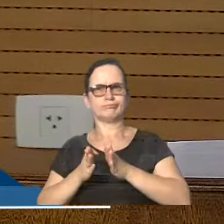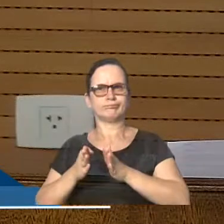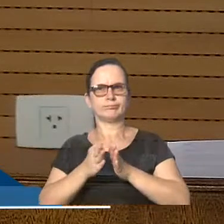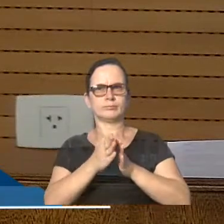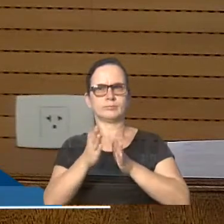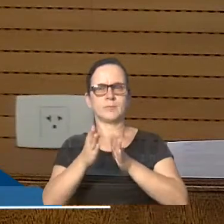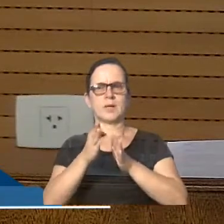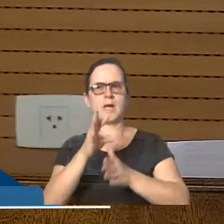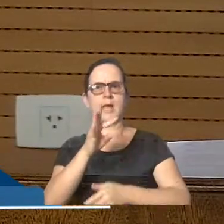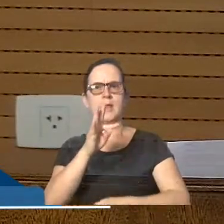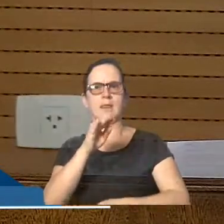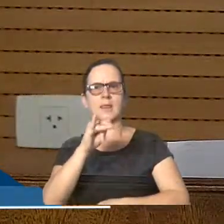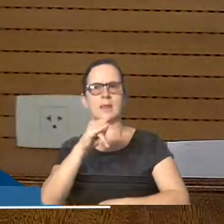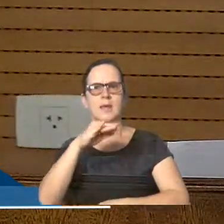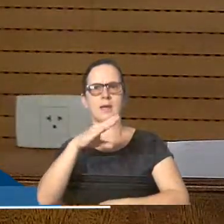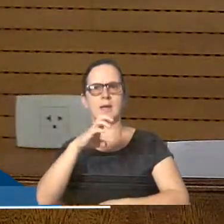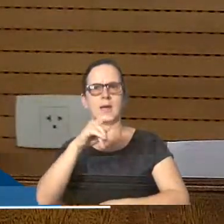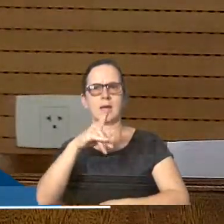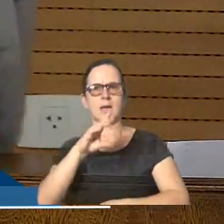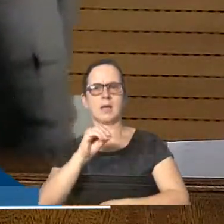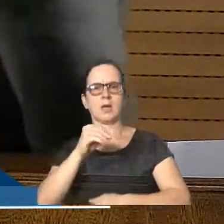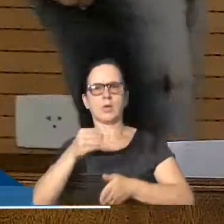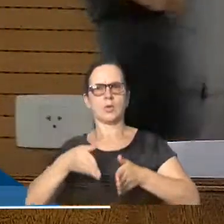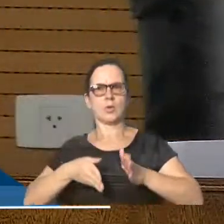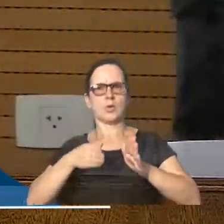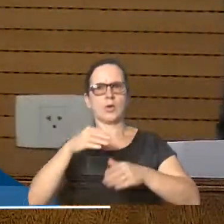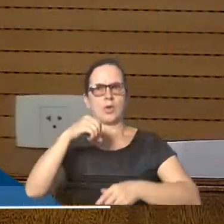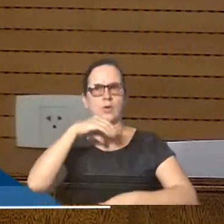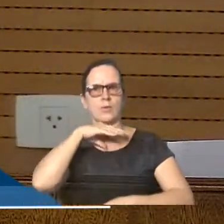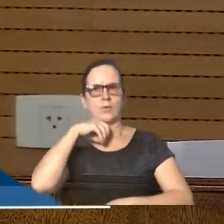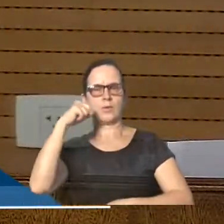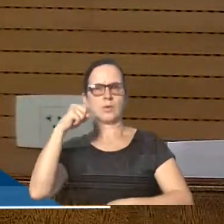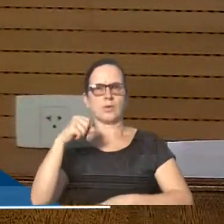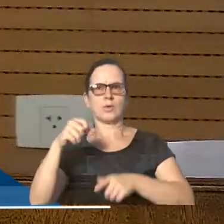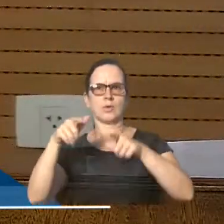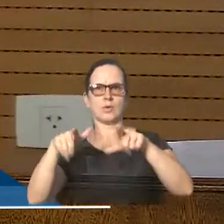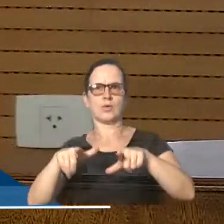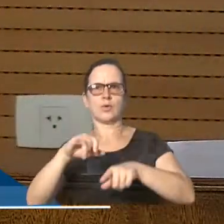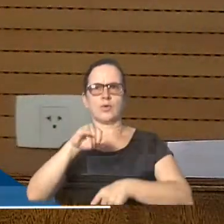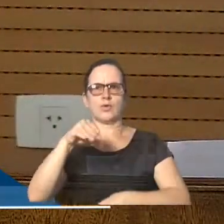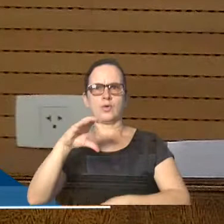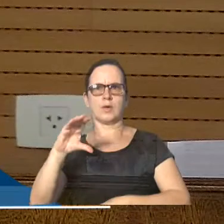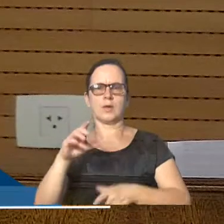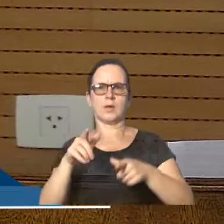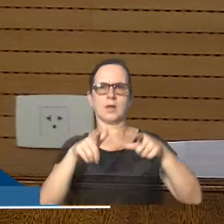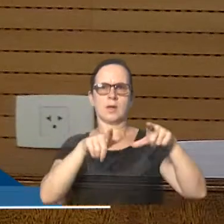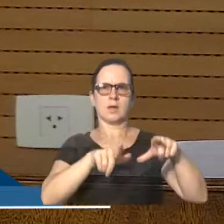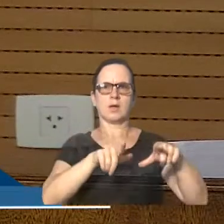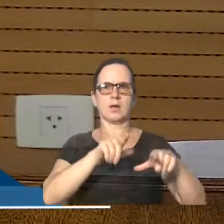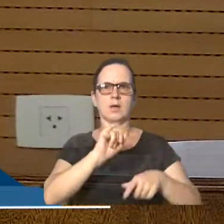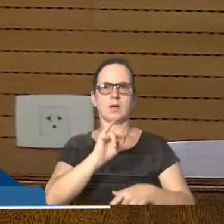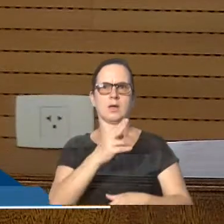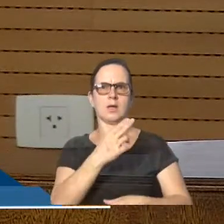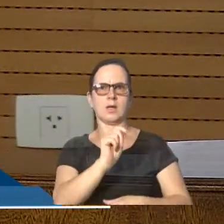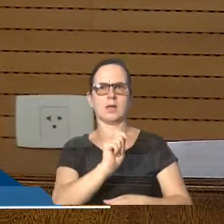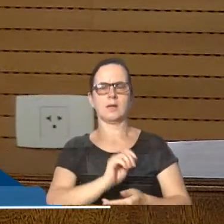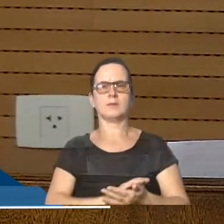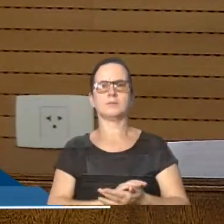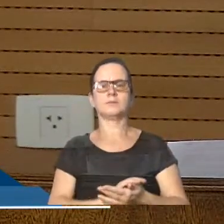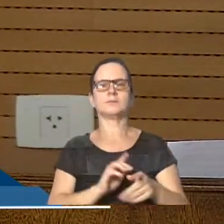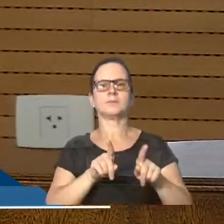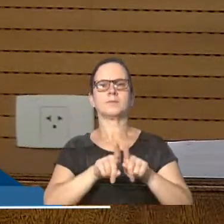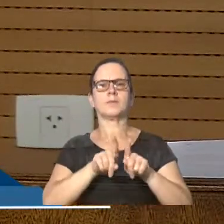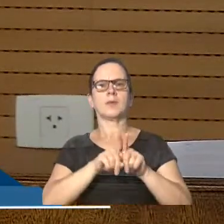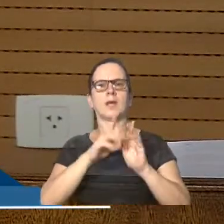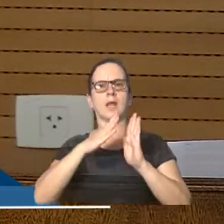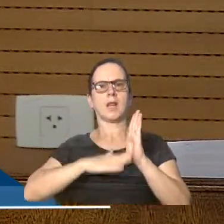e Avenida Tancredo de Almeida Neves, para atendimento aos bairros Jardim Casqueiro, Ponte Nova e Ilha Caraguatá. Limpeza e